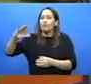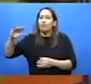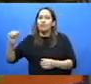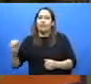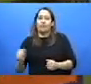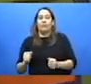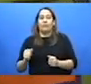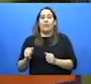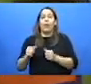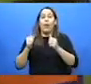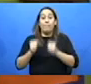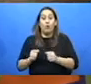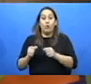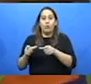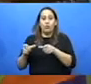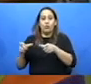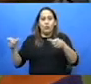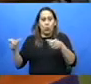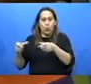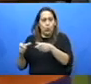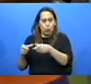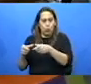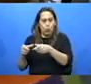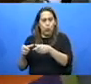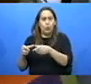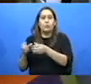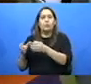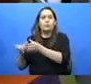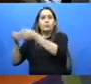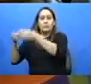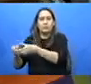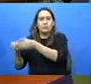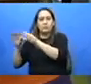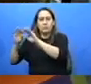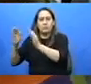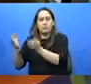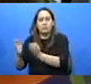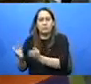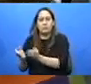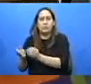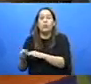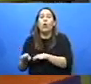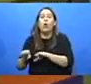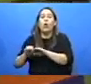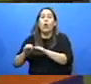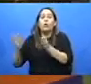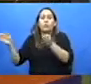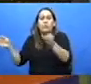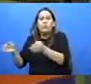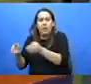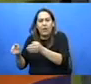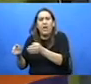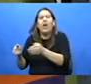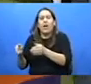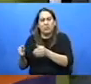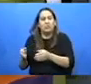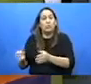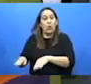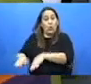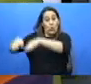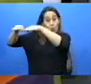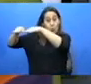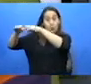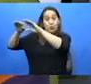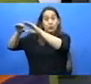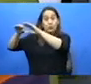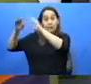em pequenos espaços, como em vasos e canteiros, e até mesmo em recipientes suspensos.